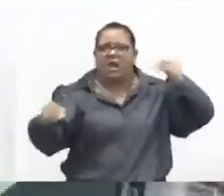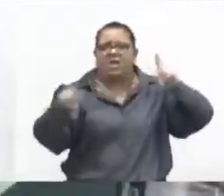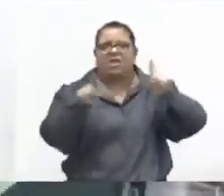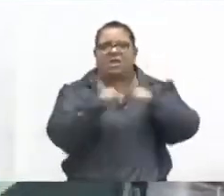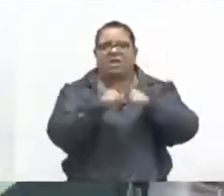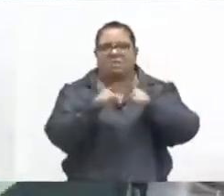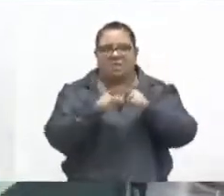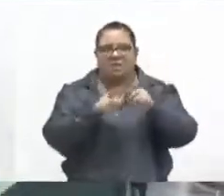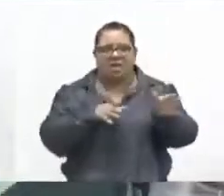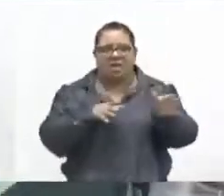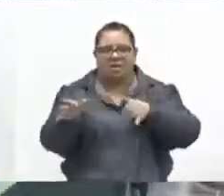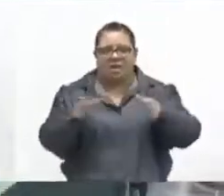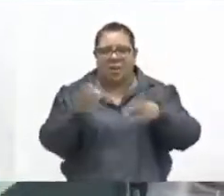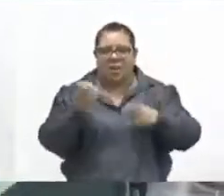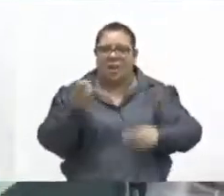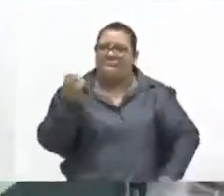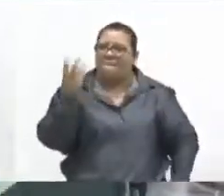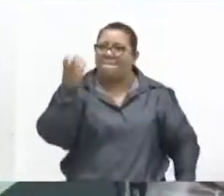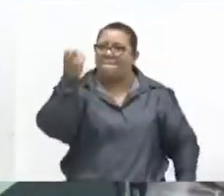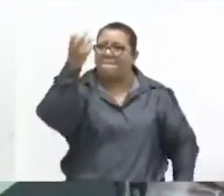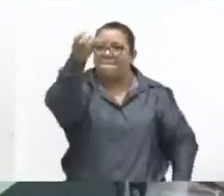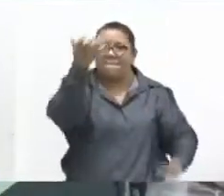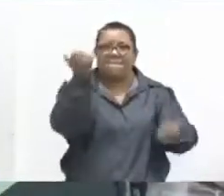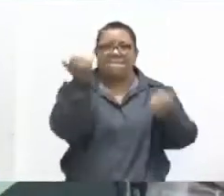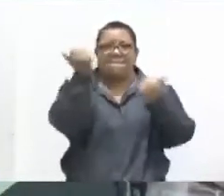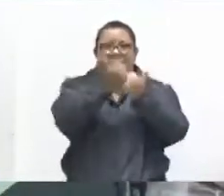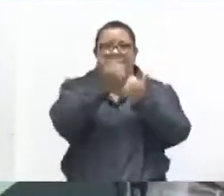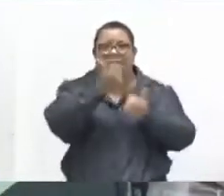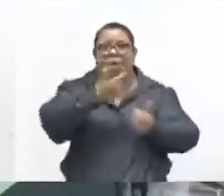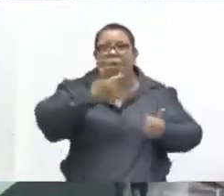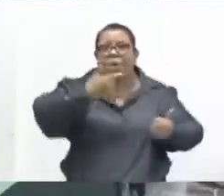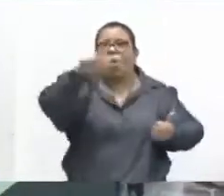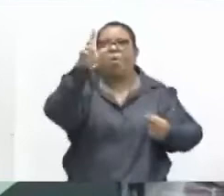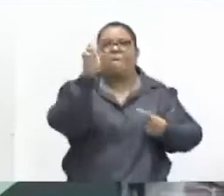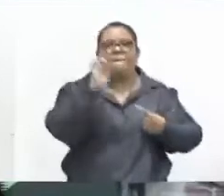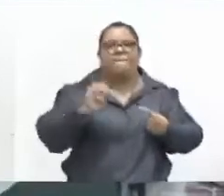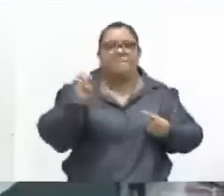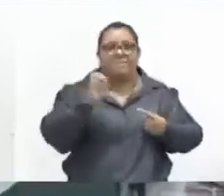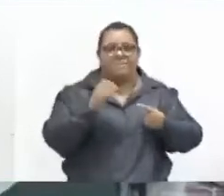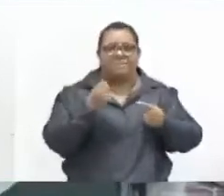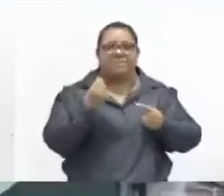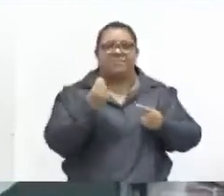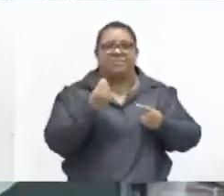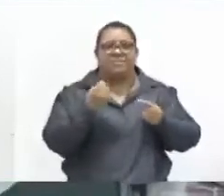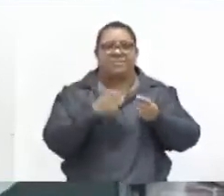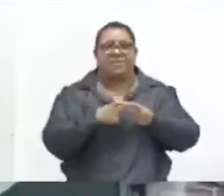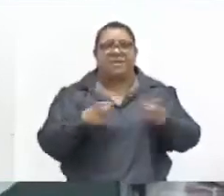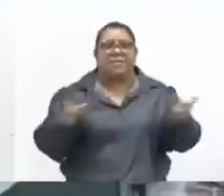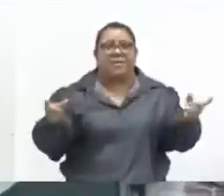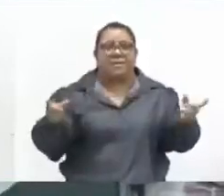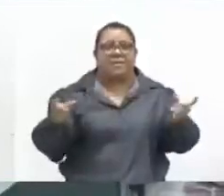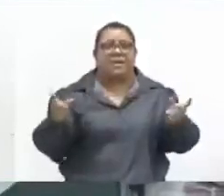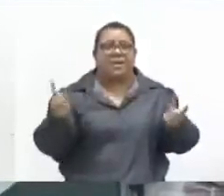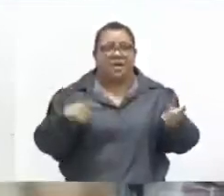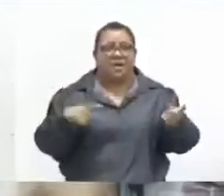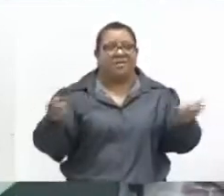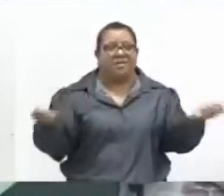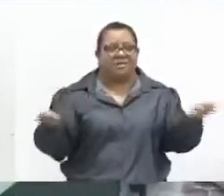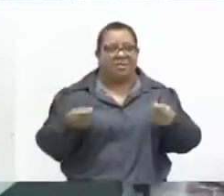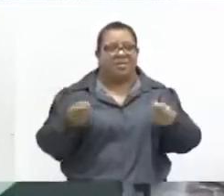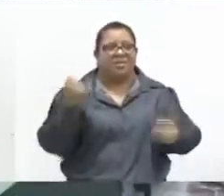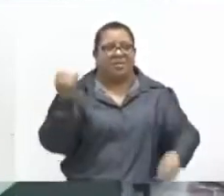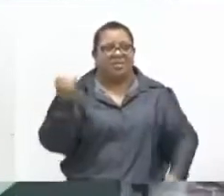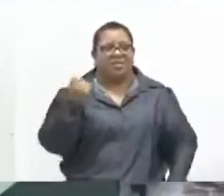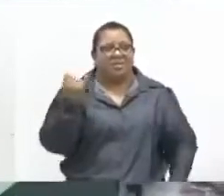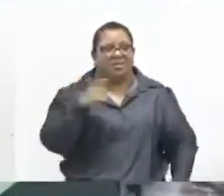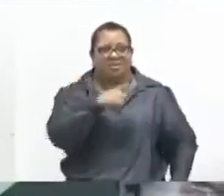fazer viagens para representar a escola em outros lugares, como a gente consegue ampliar isso também? É um ponto que eu deixo para